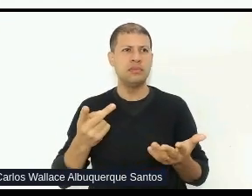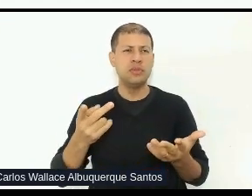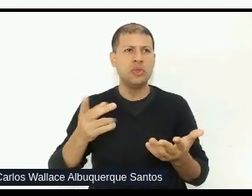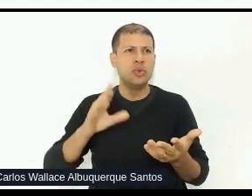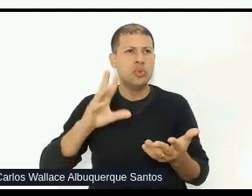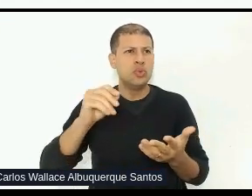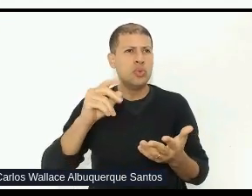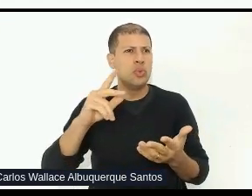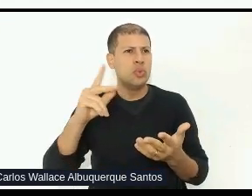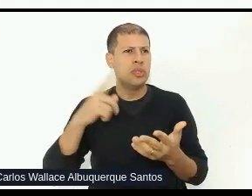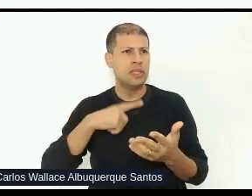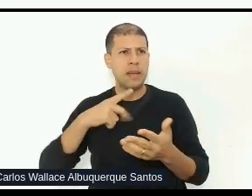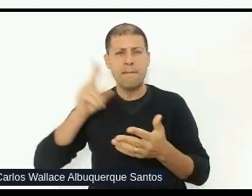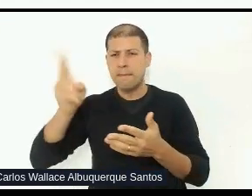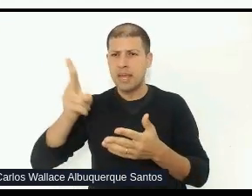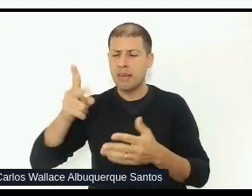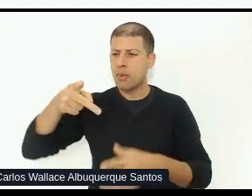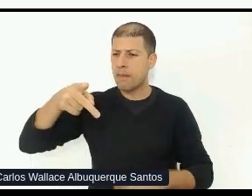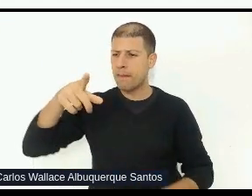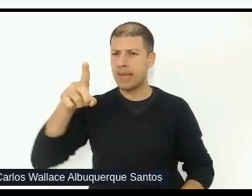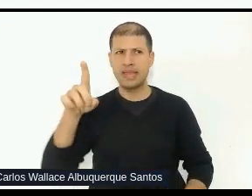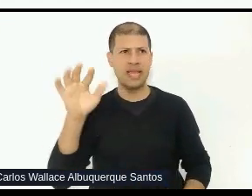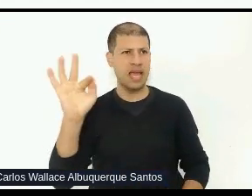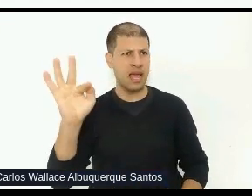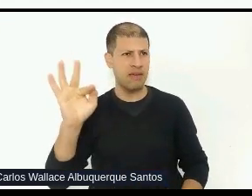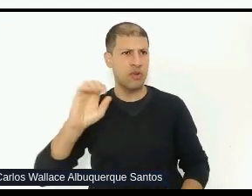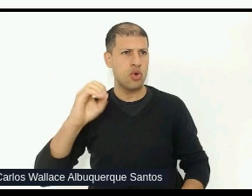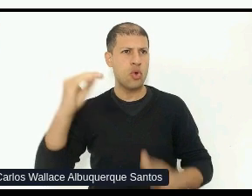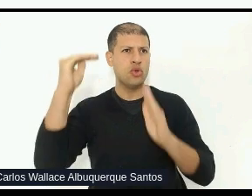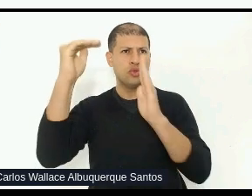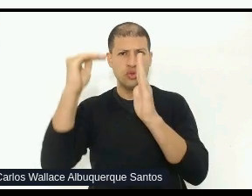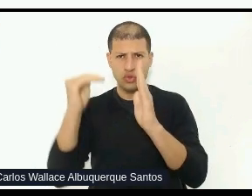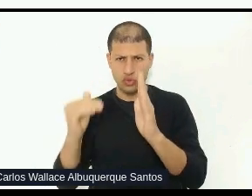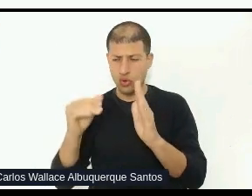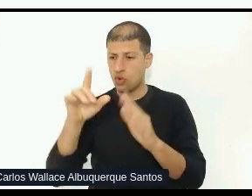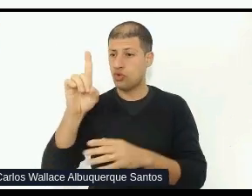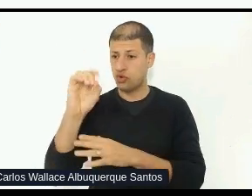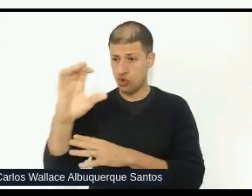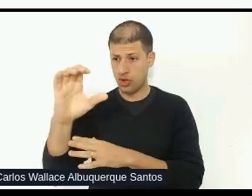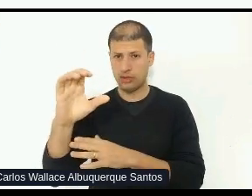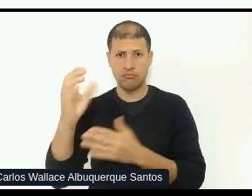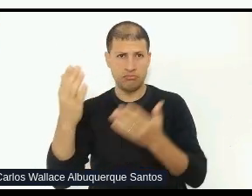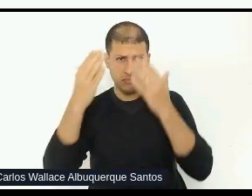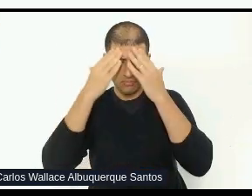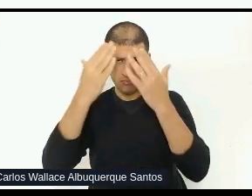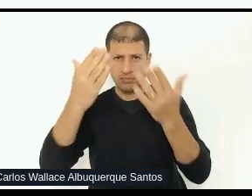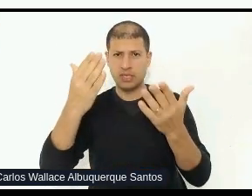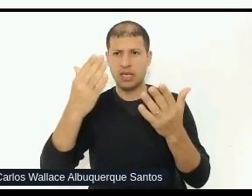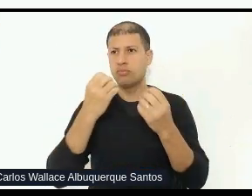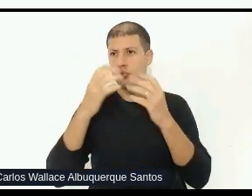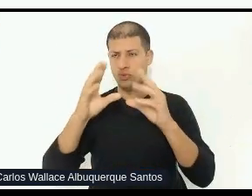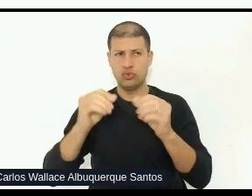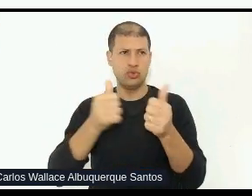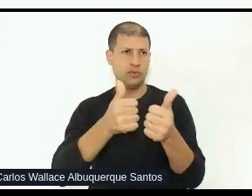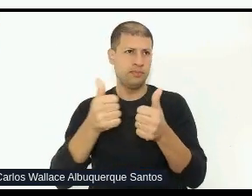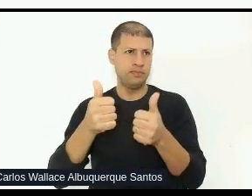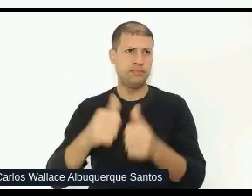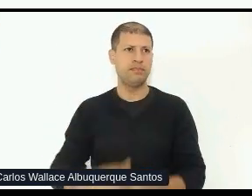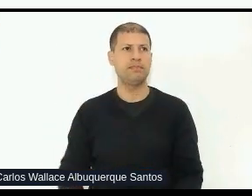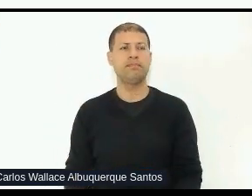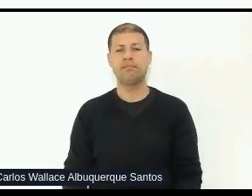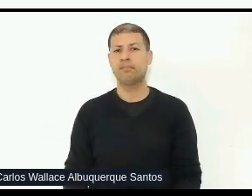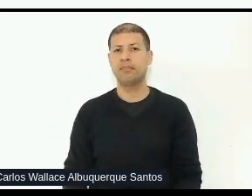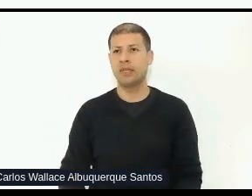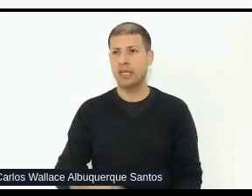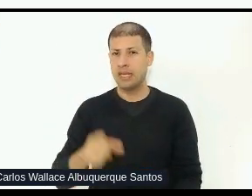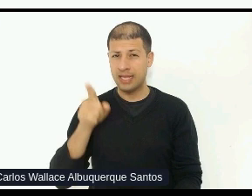em PDF ou em doc, por gentileza? Gratidão a todos, desde já, excelente noite. Bom, foi